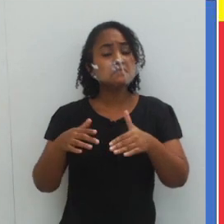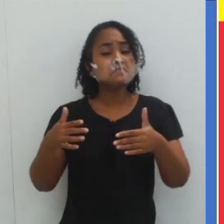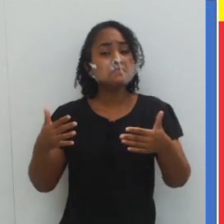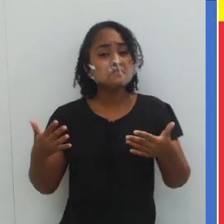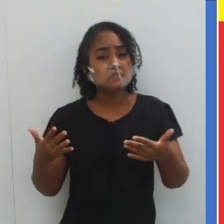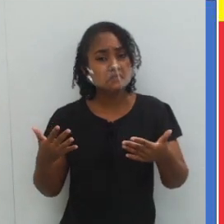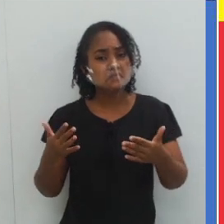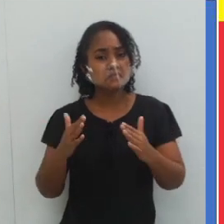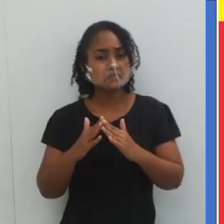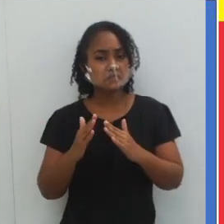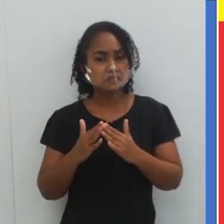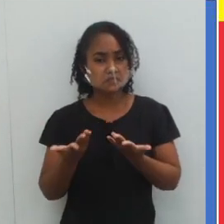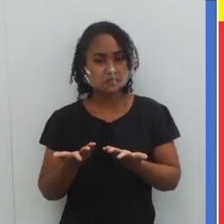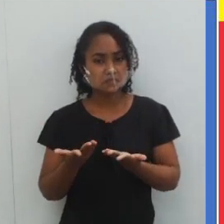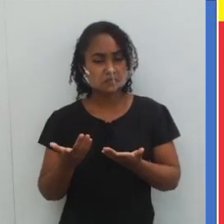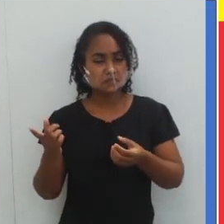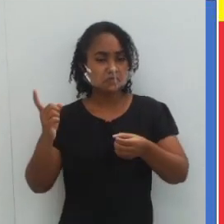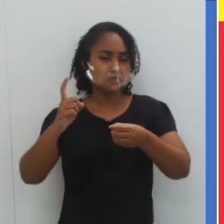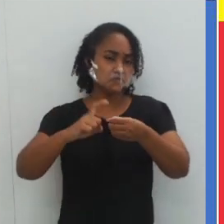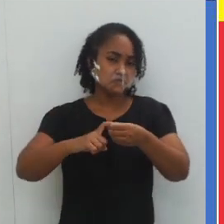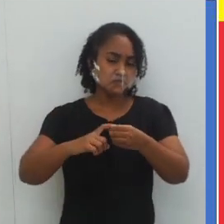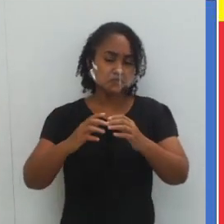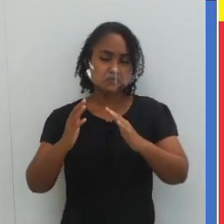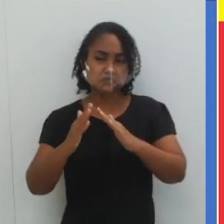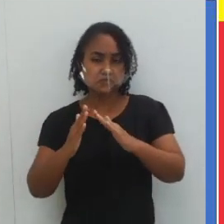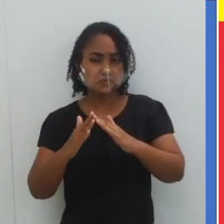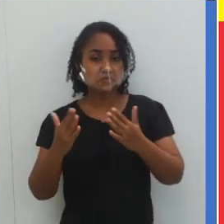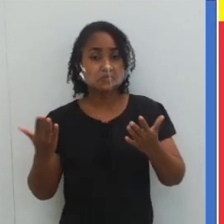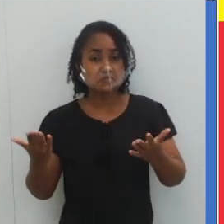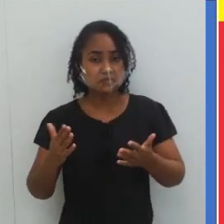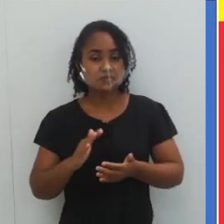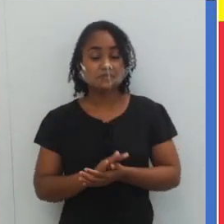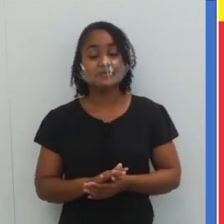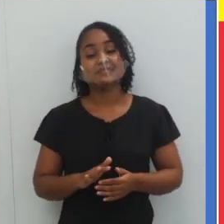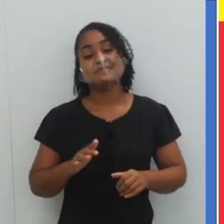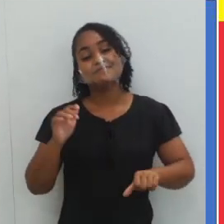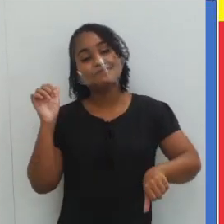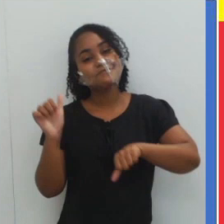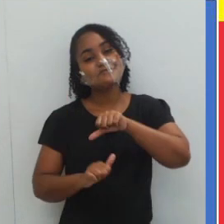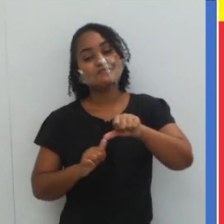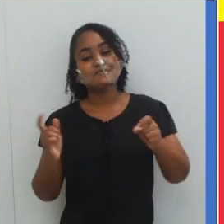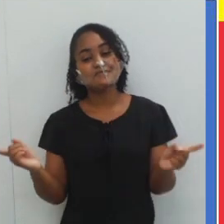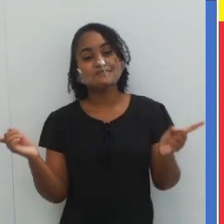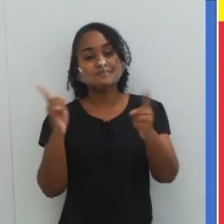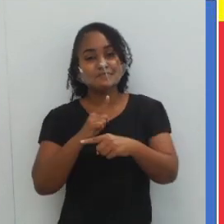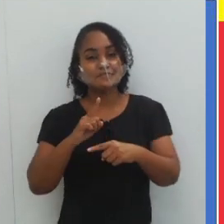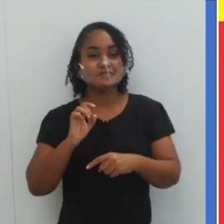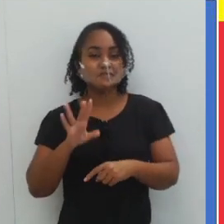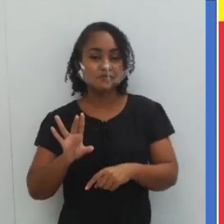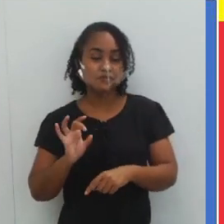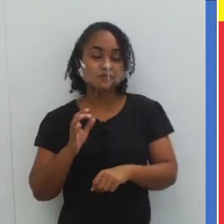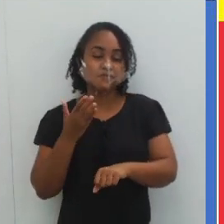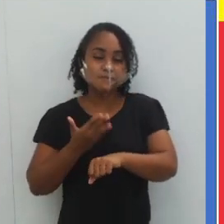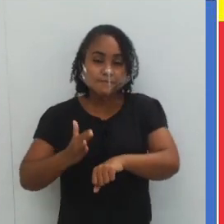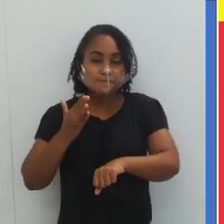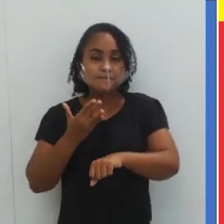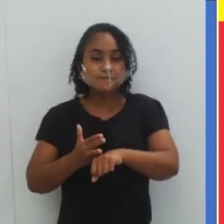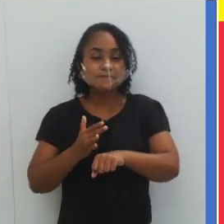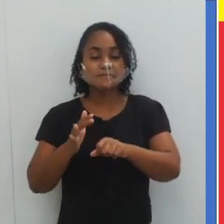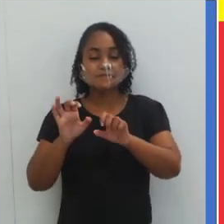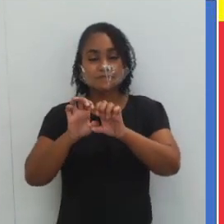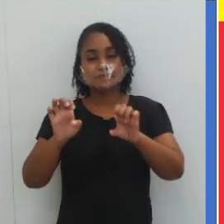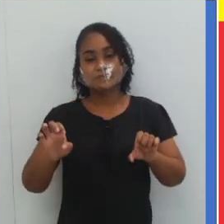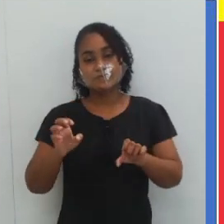quando ele chegou aí em casa ou voltou para casa. Então vejam que para você praticar as sentenças é só